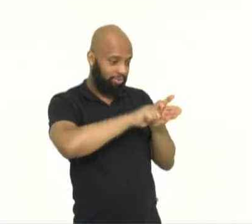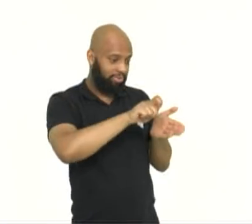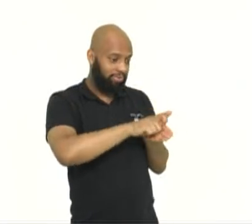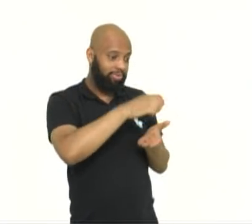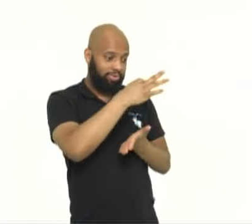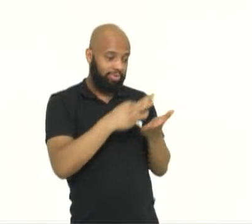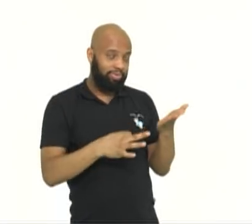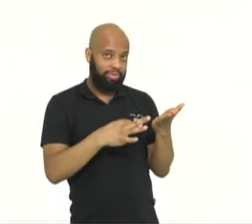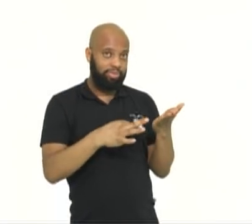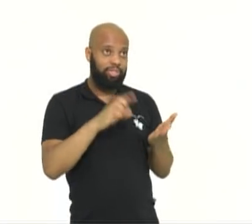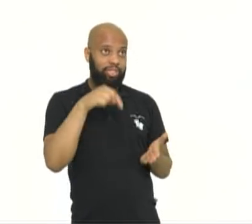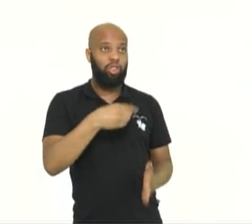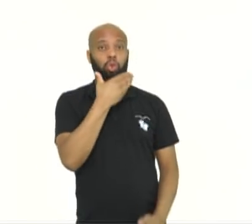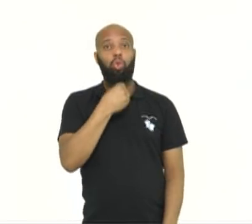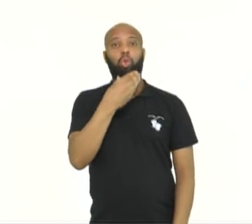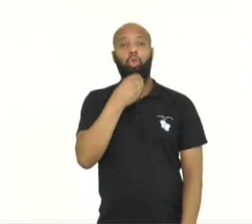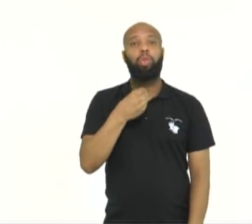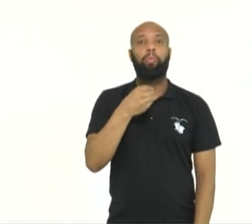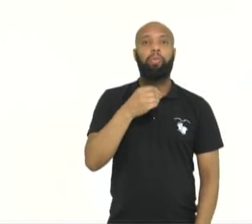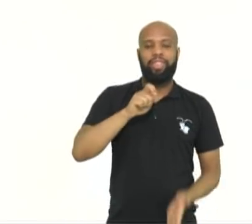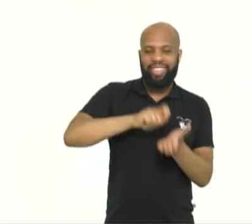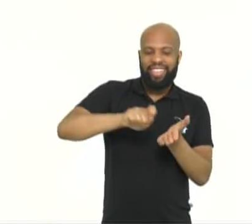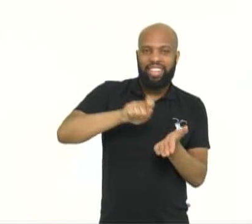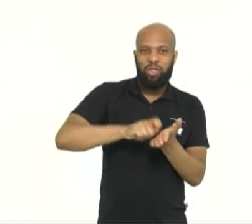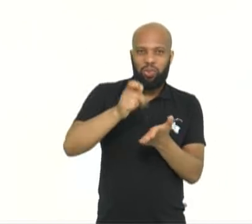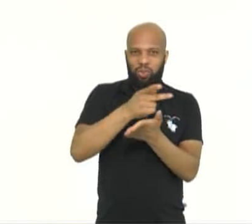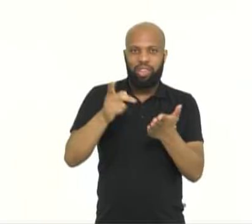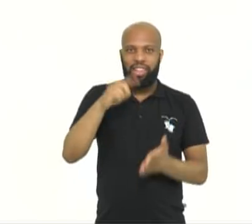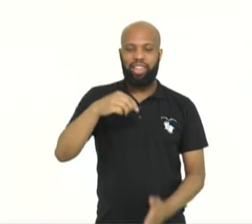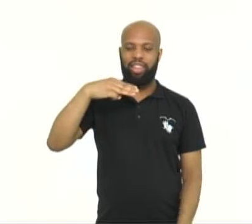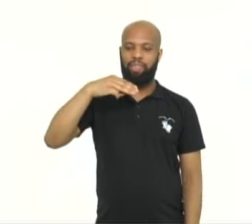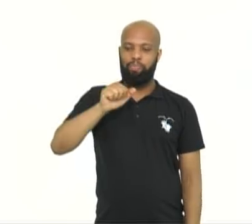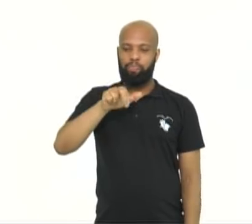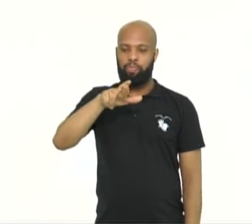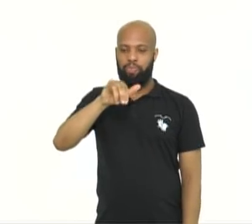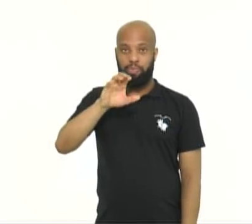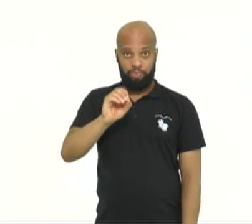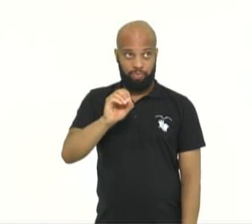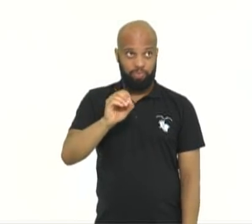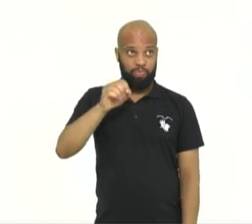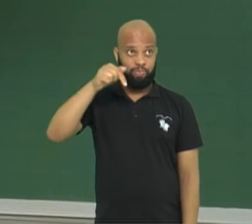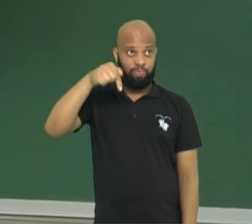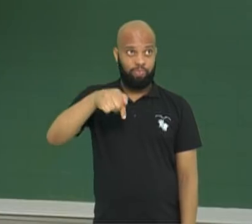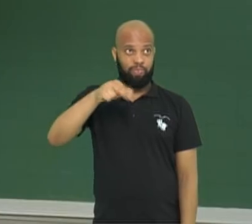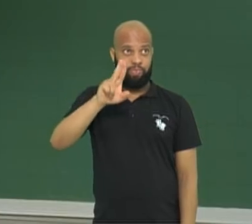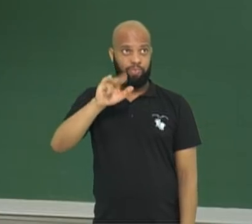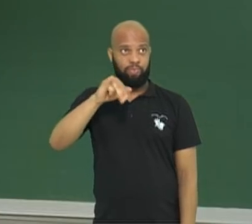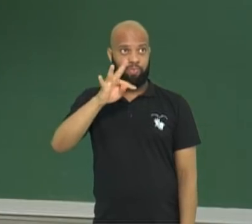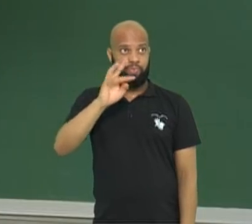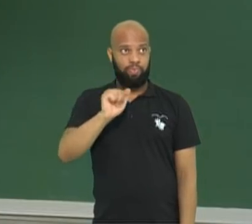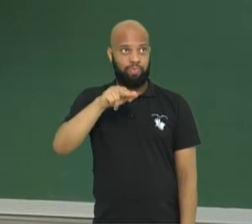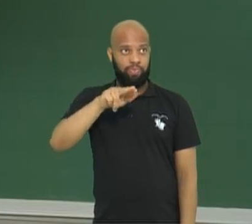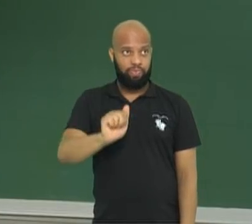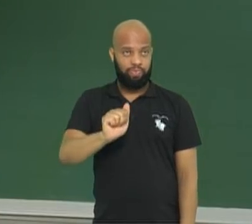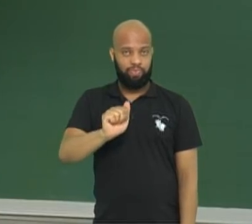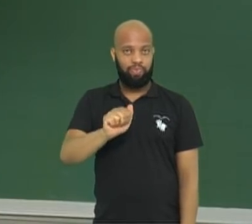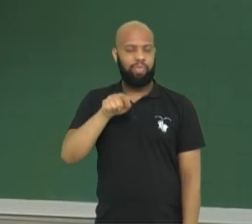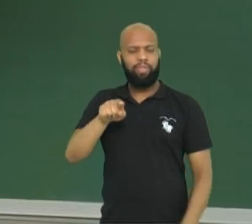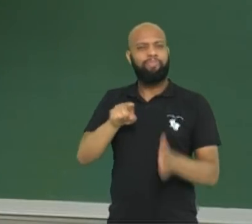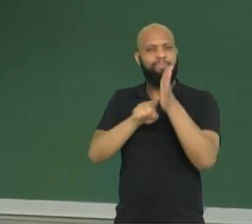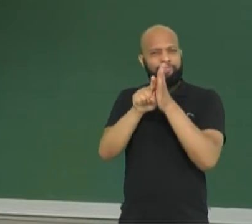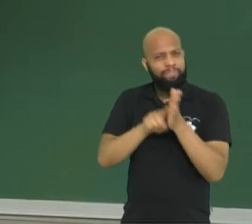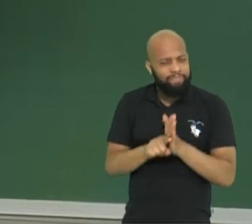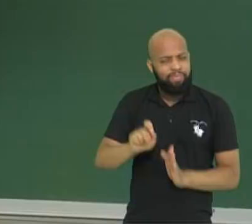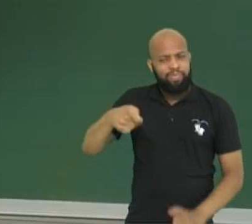é o poeta Mário Quintana. Você já ouviu falar em Mário Quintana? Se não, é legal pesquisar um pouquinho sobre ele,